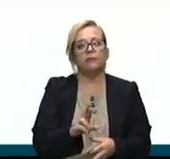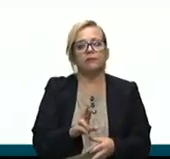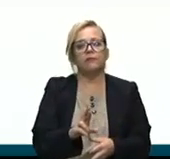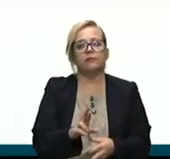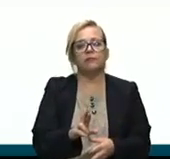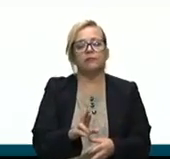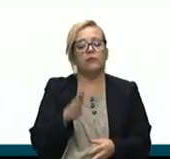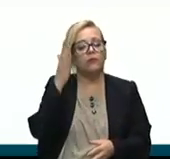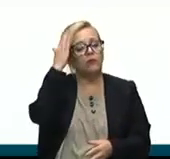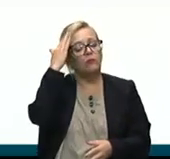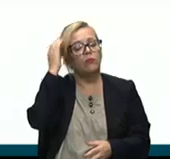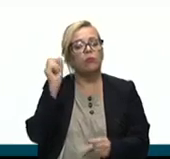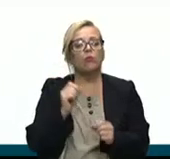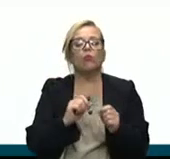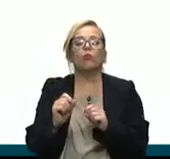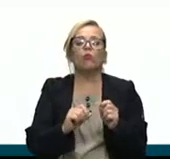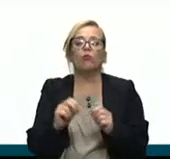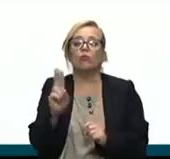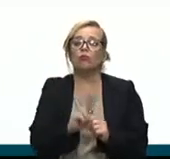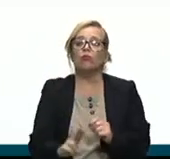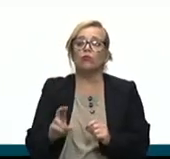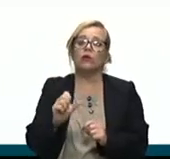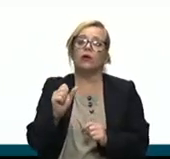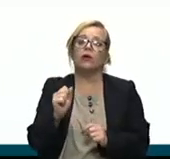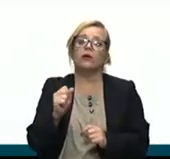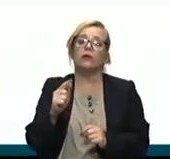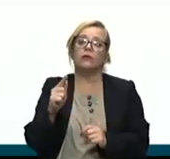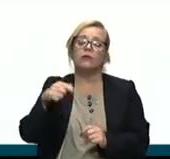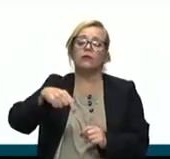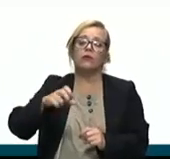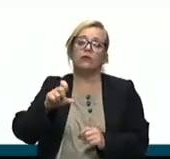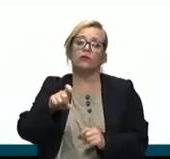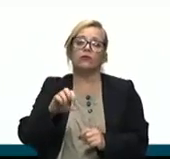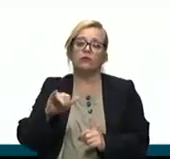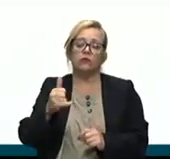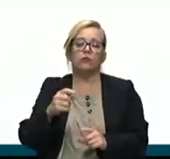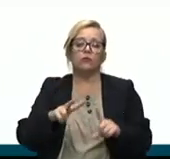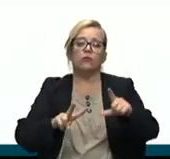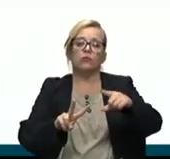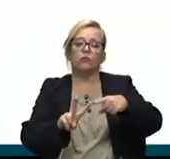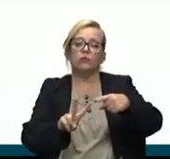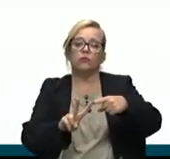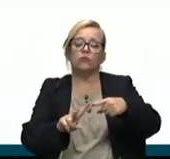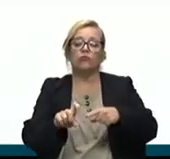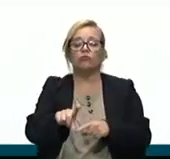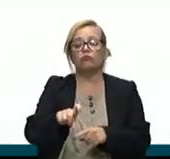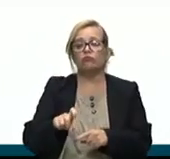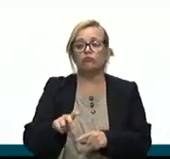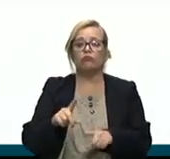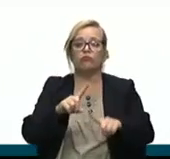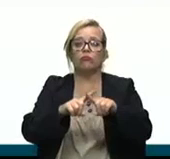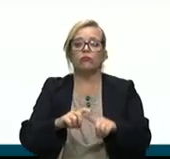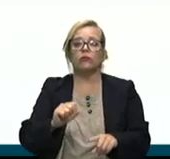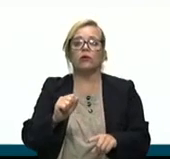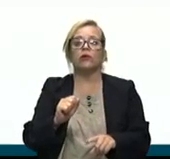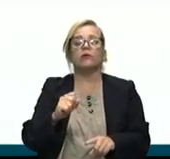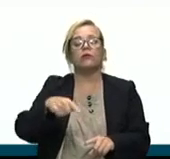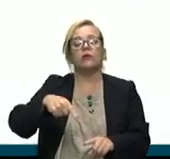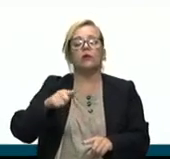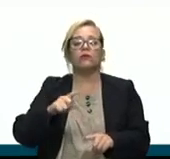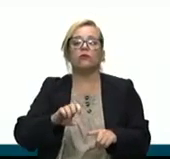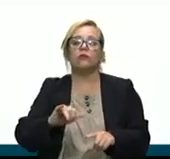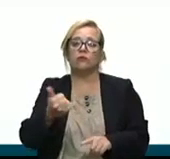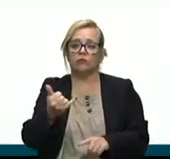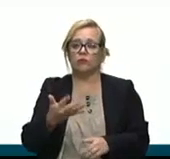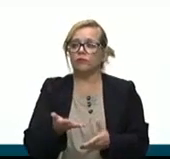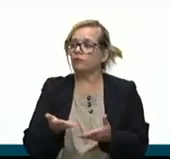Preciso determinar o R, então a fórmula SQ de xy sobre raiz quadrada de SQ de x vezes SQ de y.